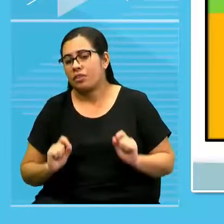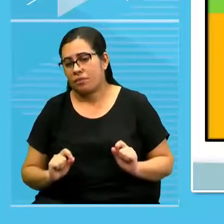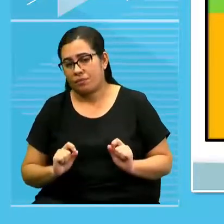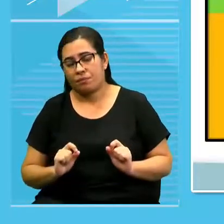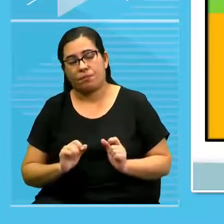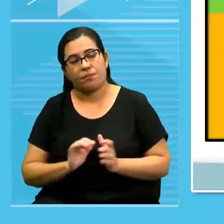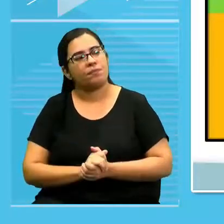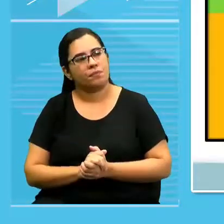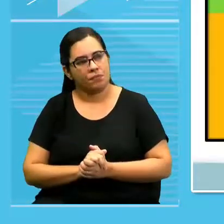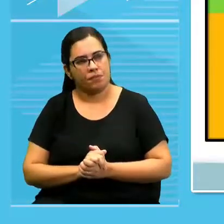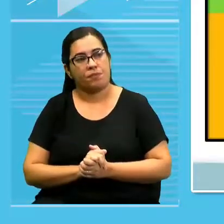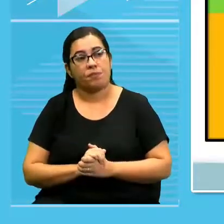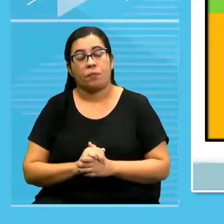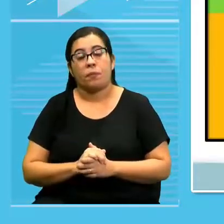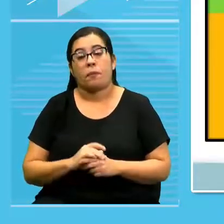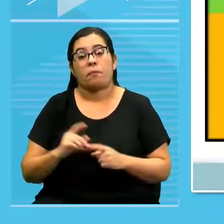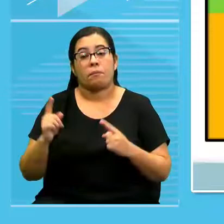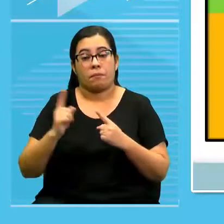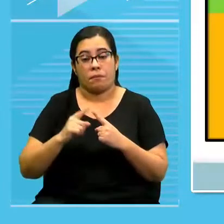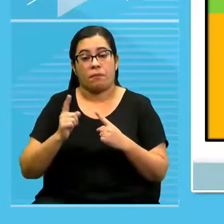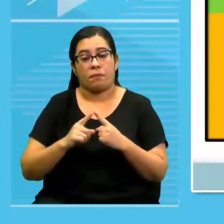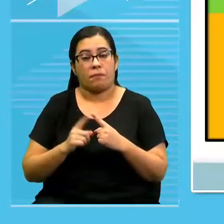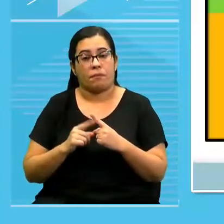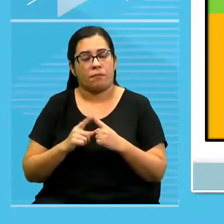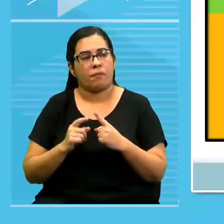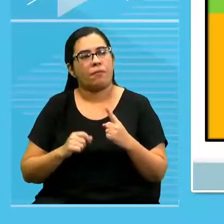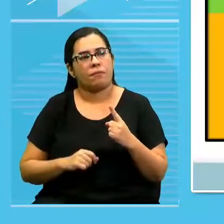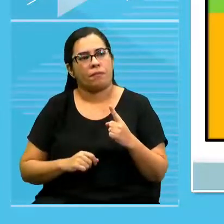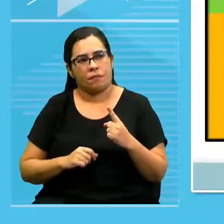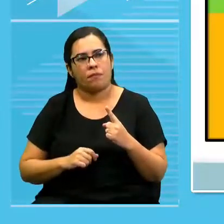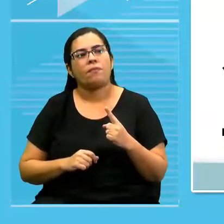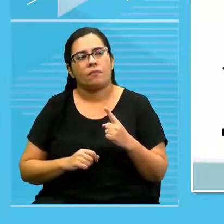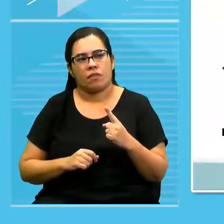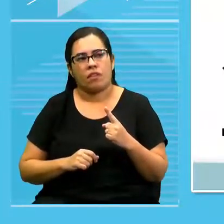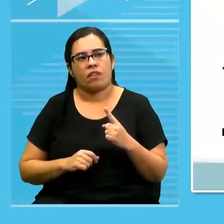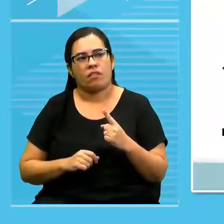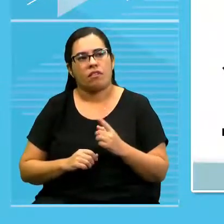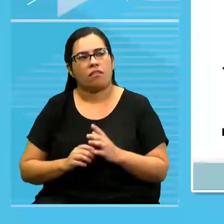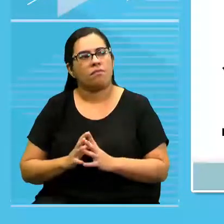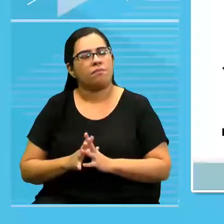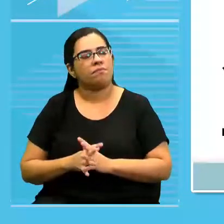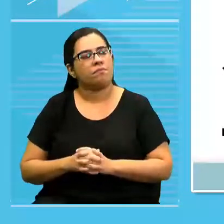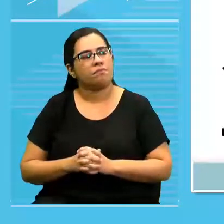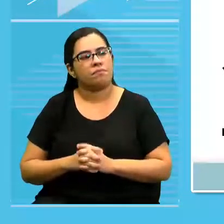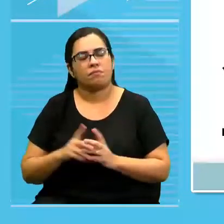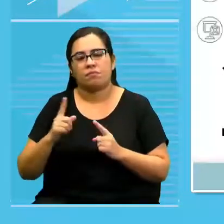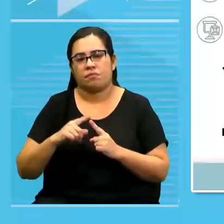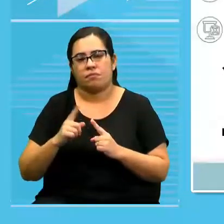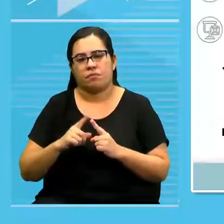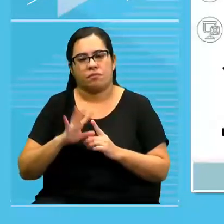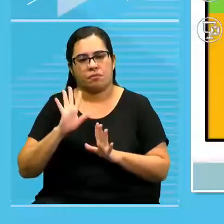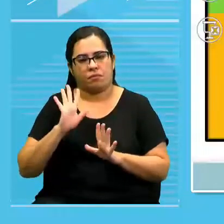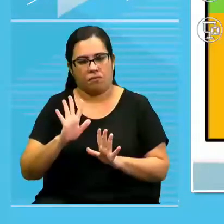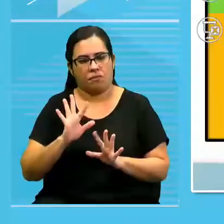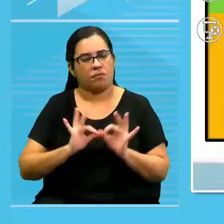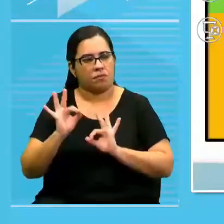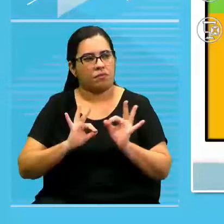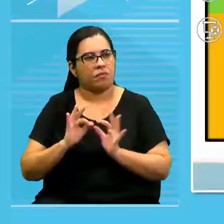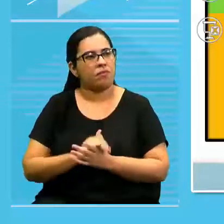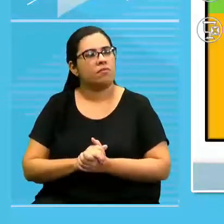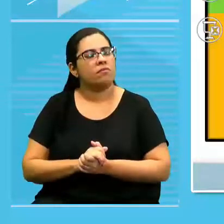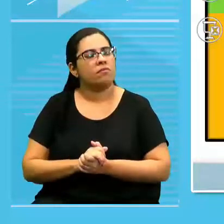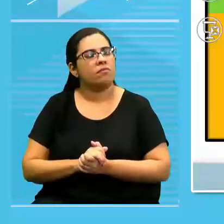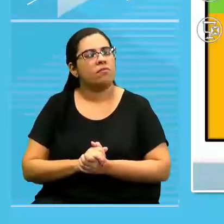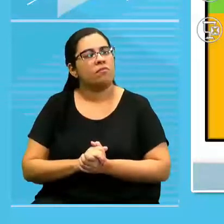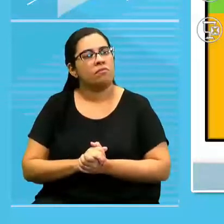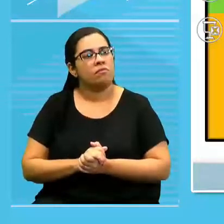então primeiro Pilar da educação é aprender a conhecer Deixa eu botar aqui nossa